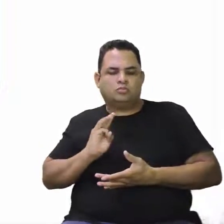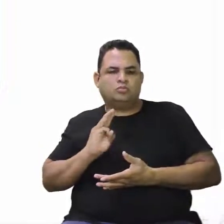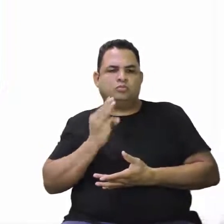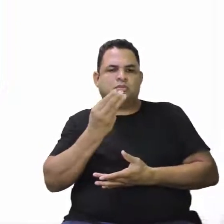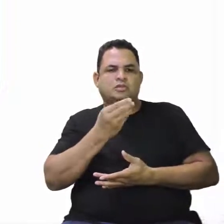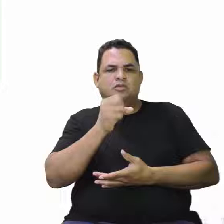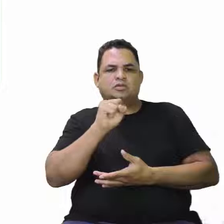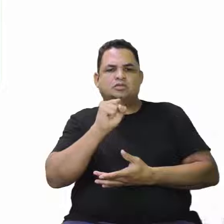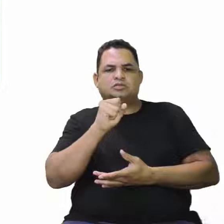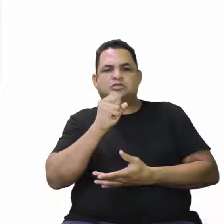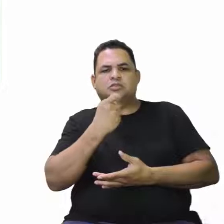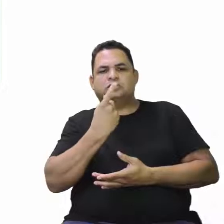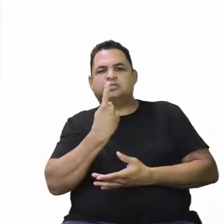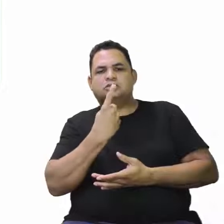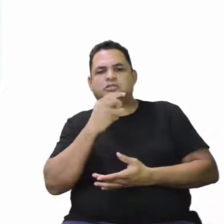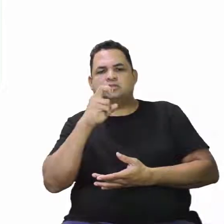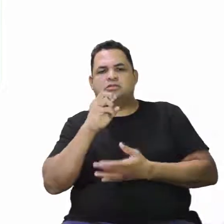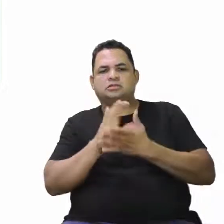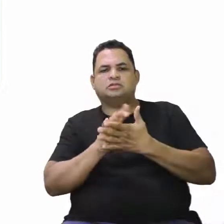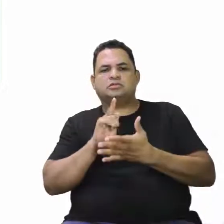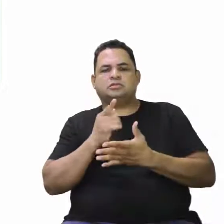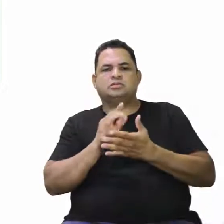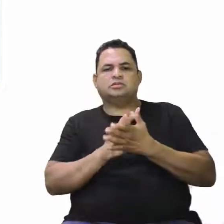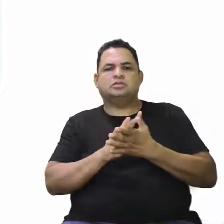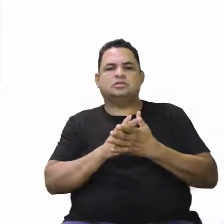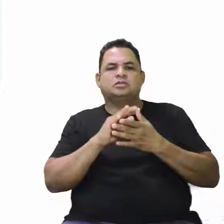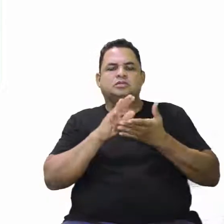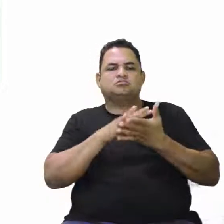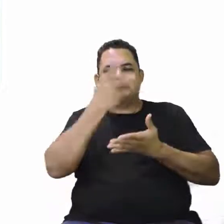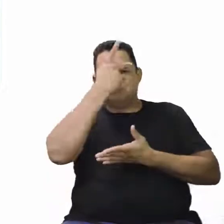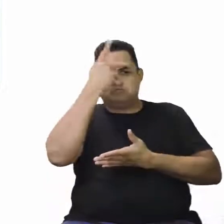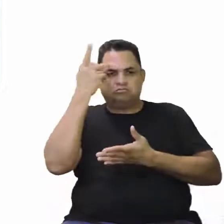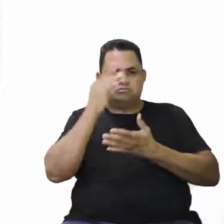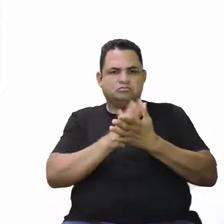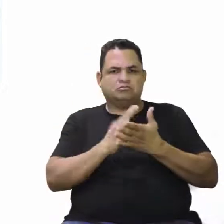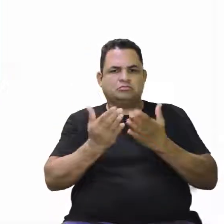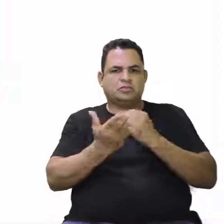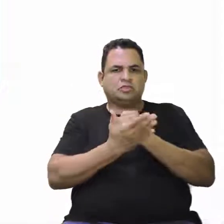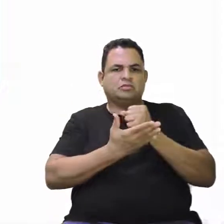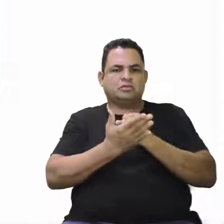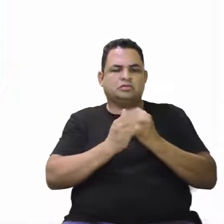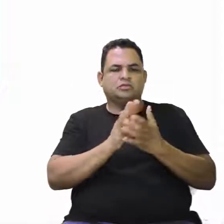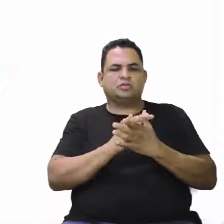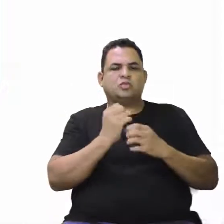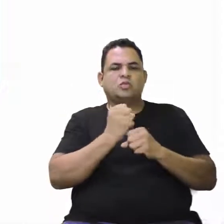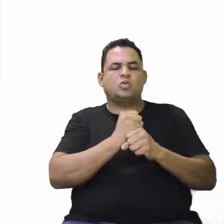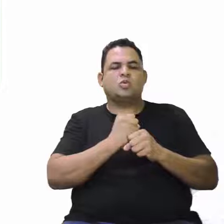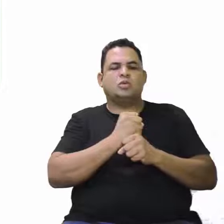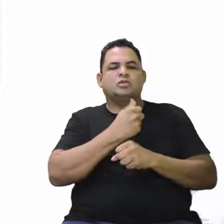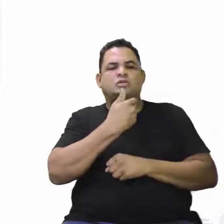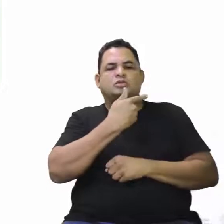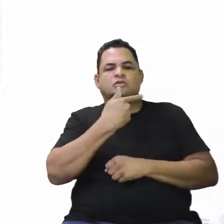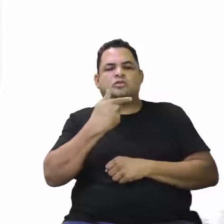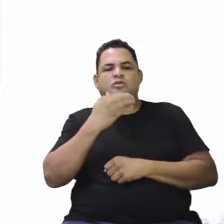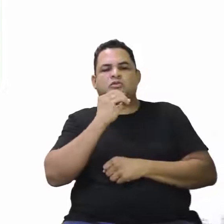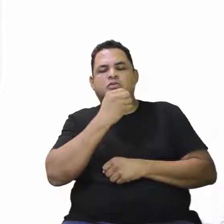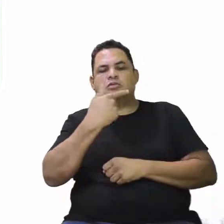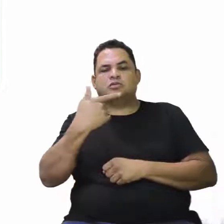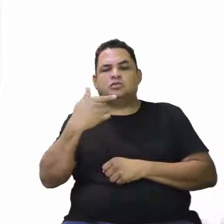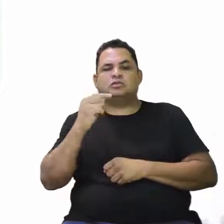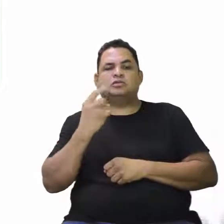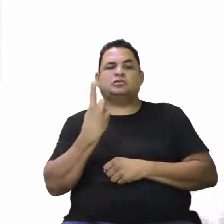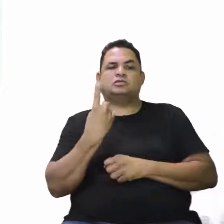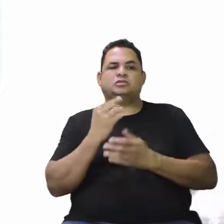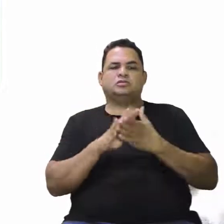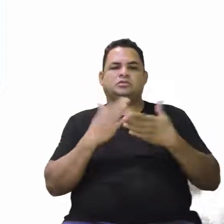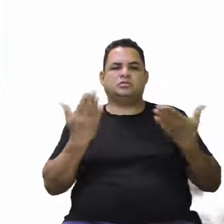1.815.000 habitantes aqui, com base no ano de 2021. Beleza? Então, mais uma vez, reforçando